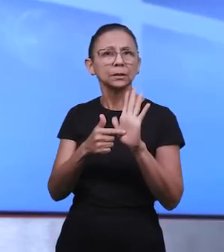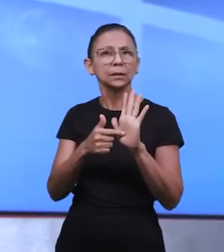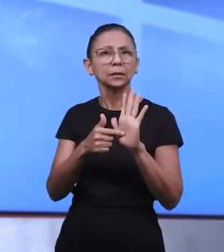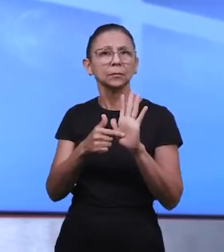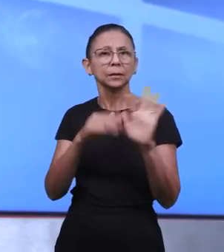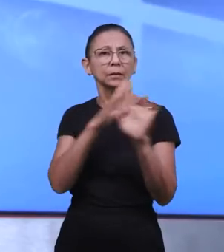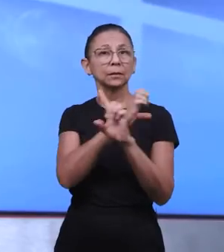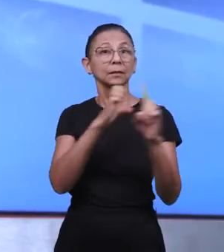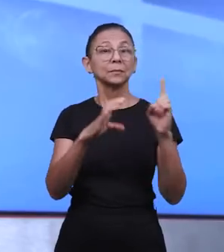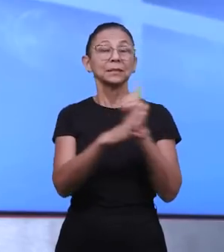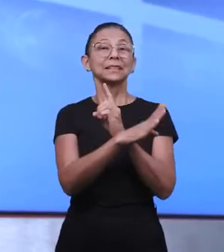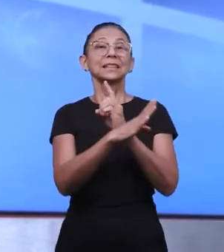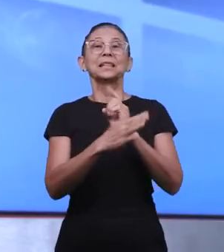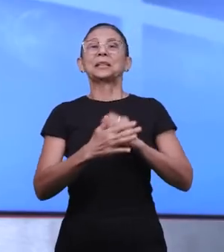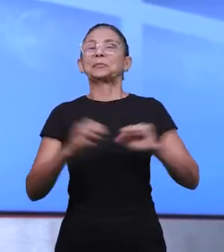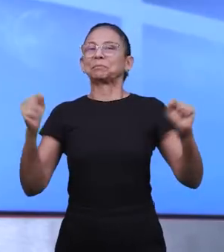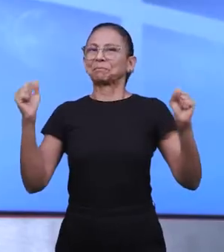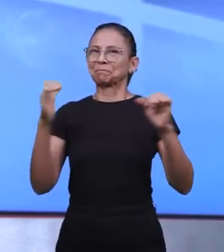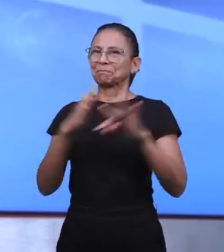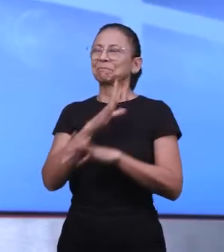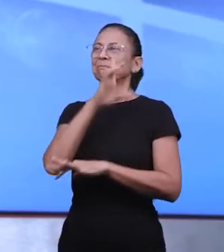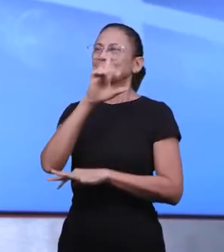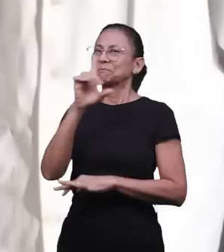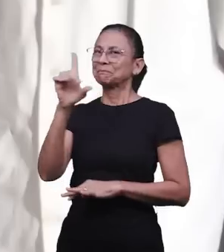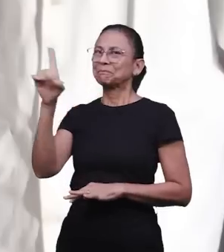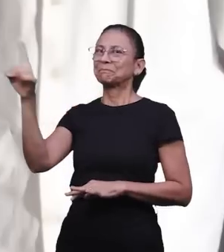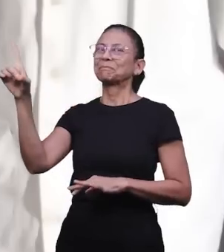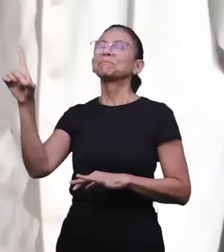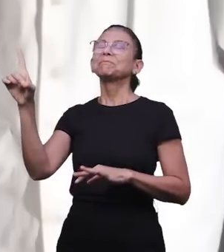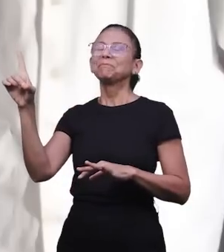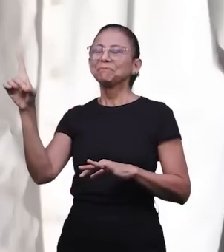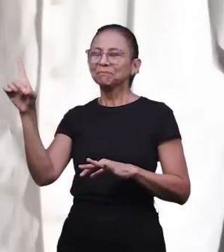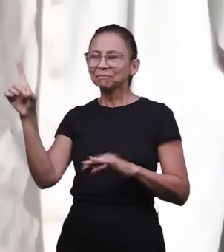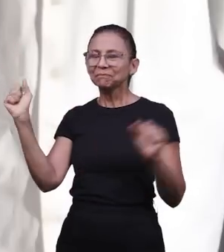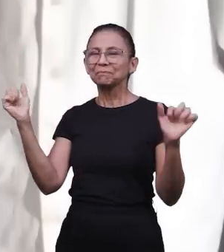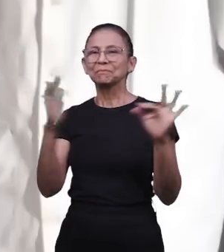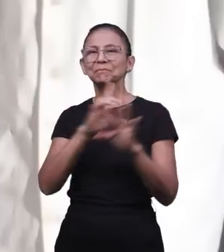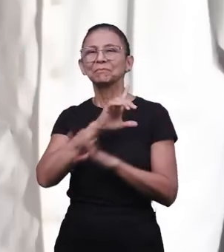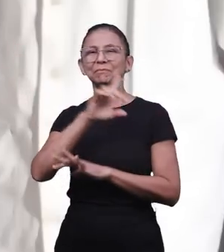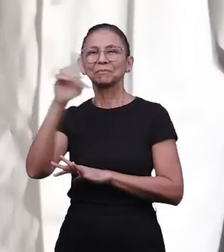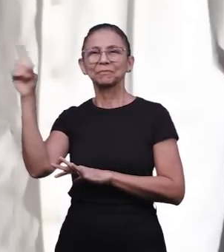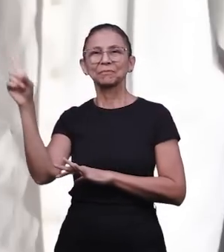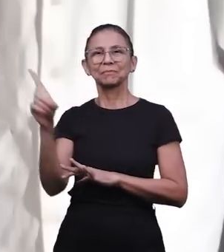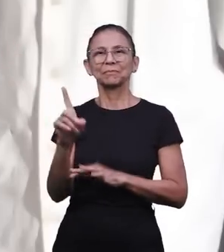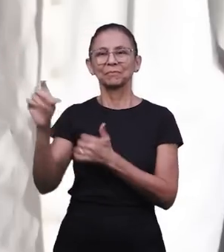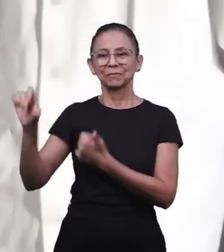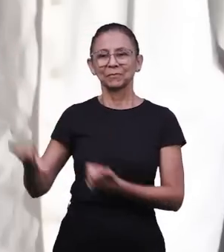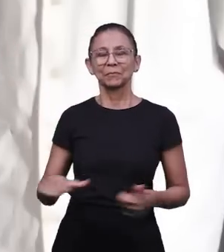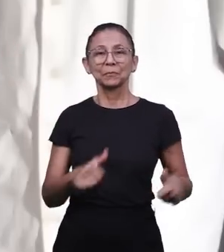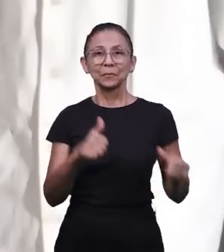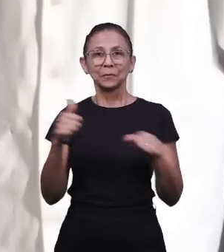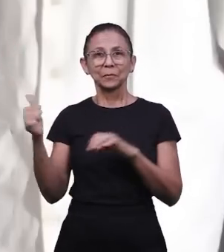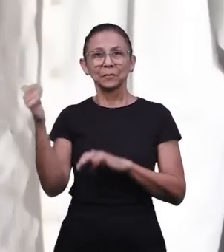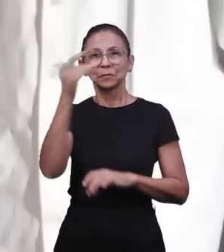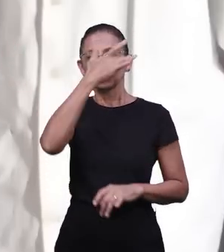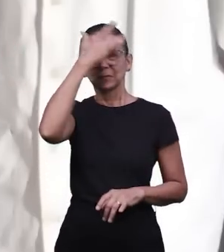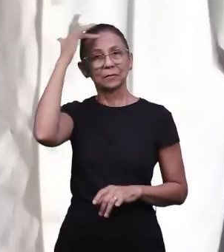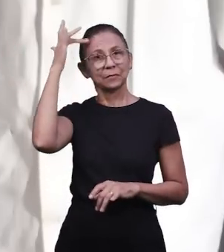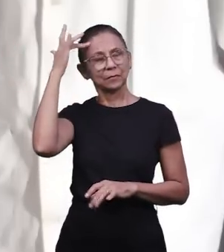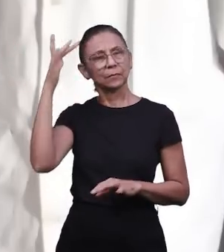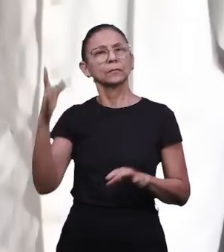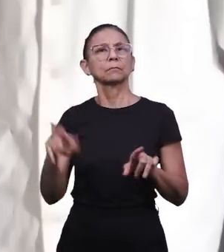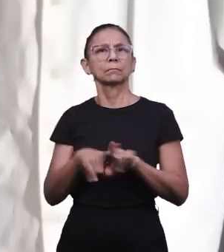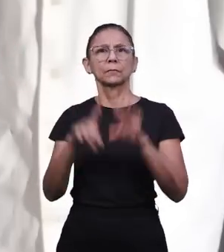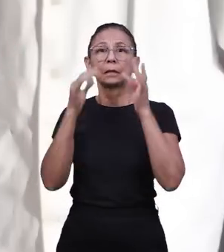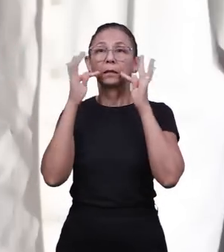na Escola Bíblica Dominical. Glória a Jesus por isso, glória a Deus pelos irmãos que desceram as águas. E, é claro, foi